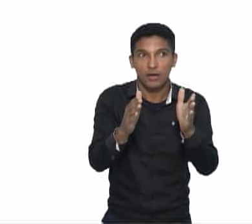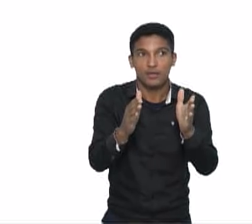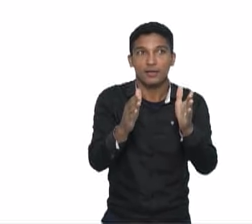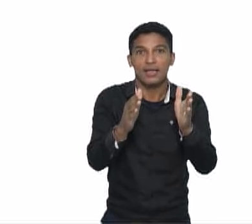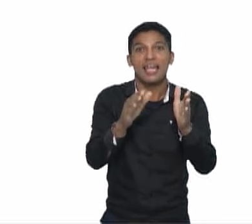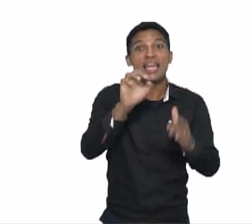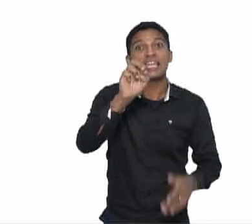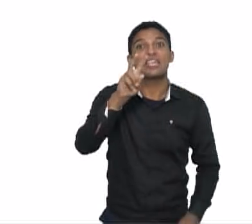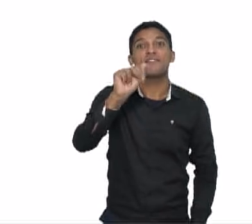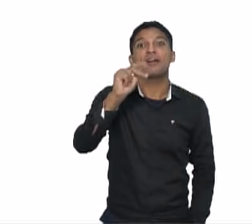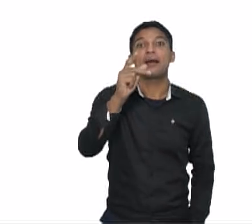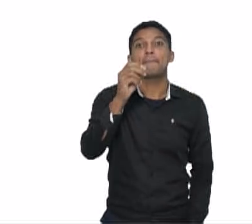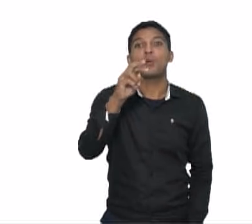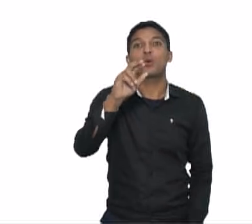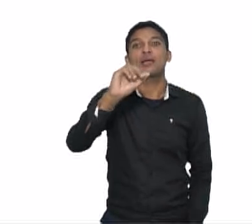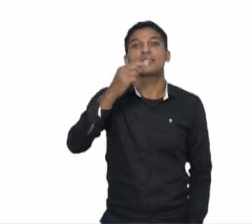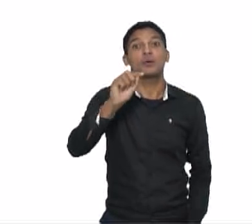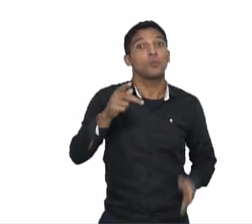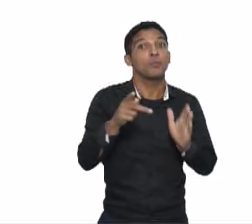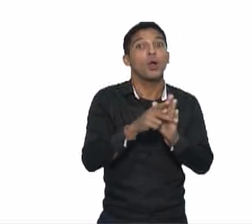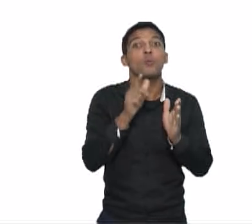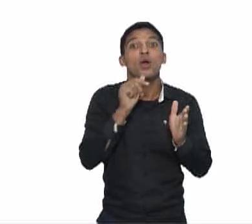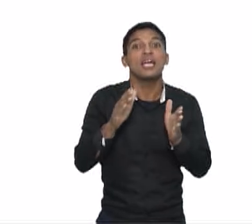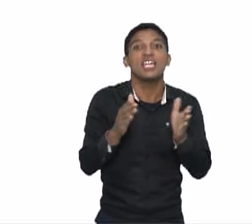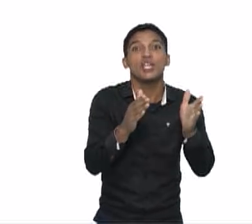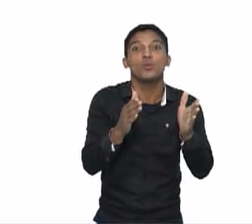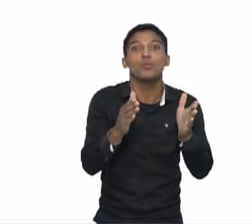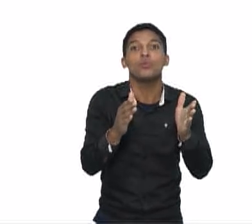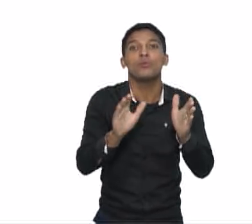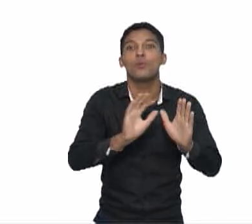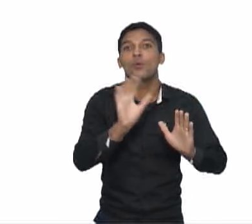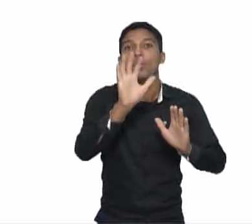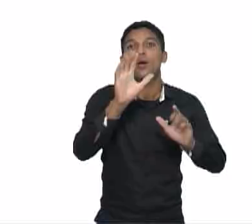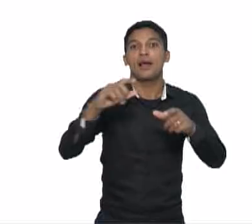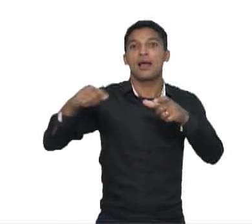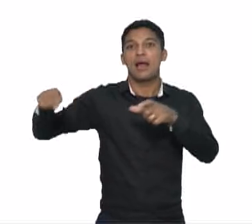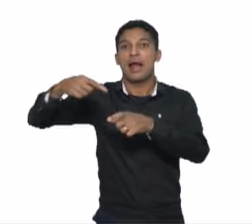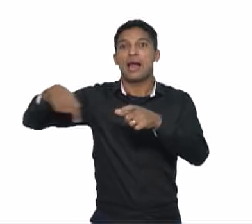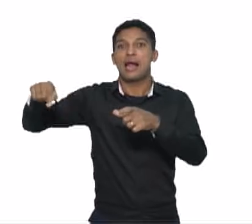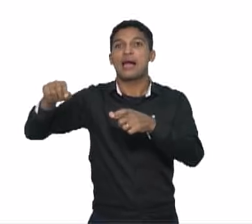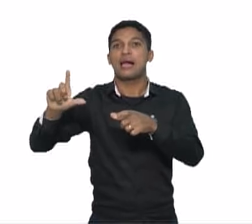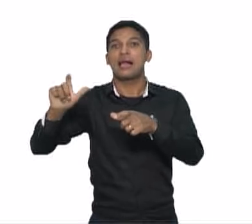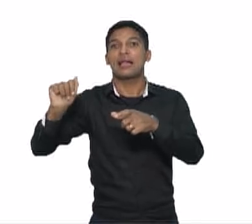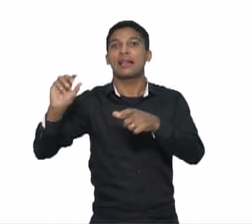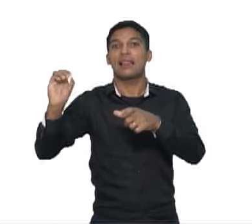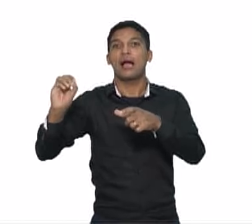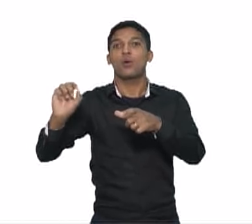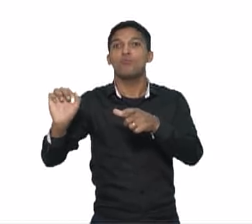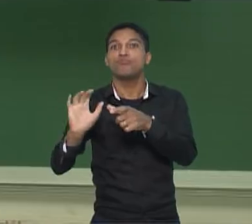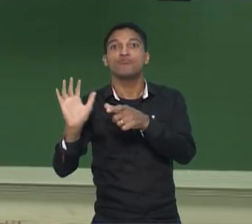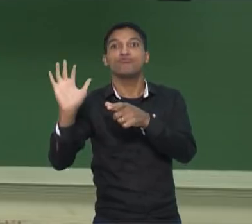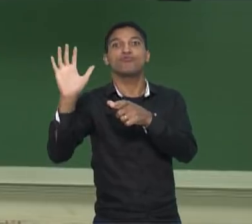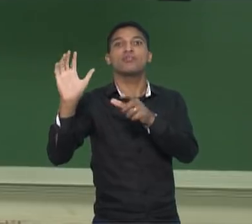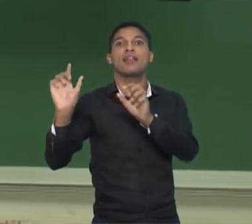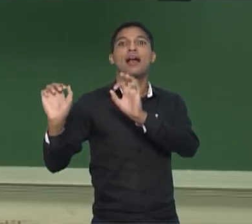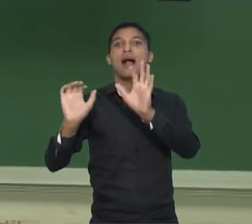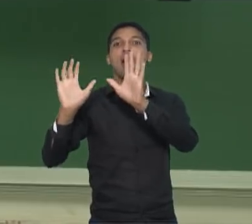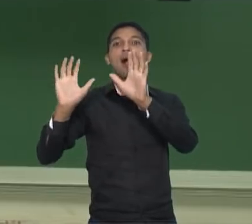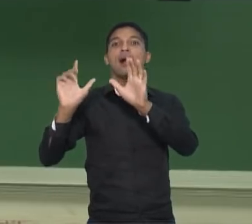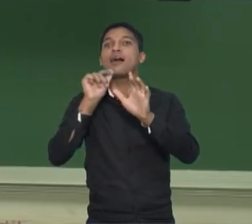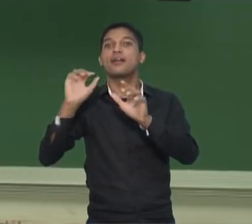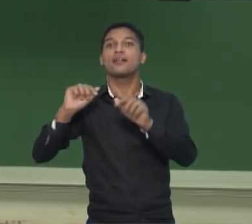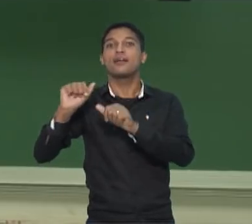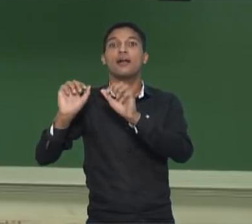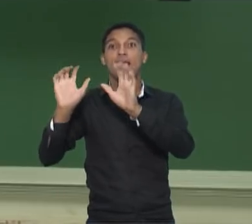transpiração é o vapor de água que tem a origem dos líquidos que estão presentes nos seres vivos,